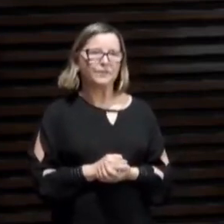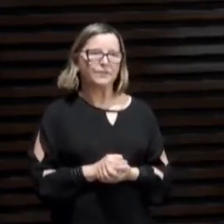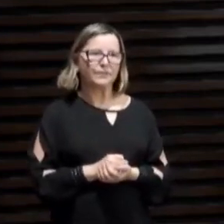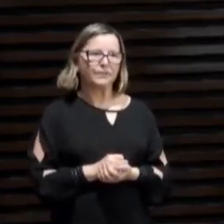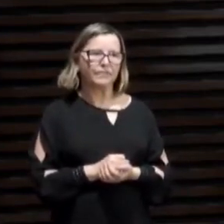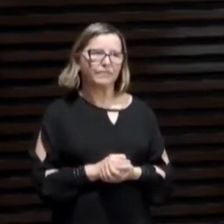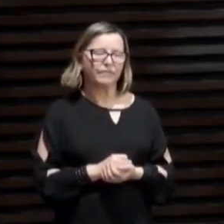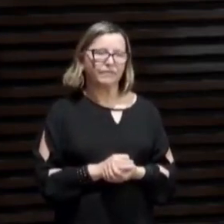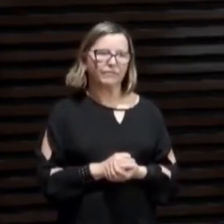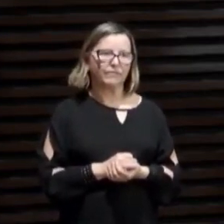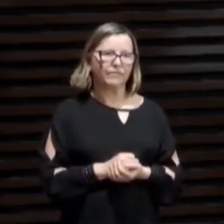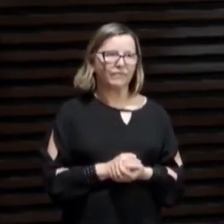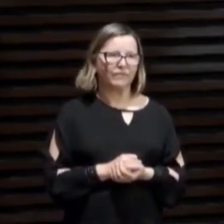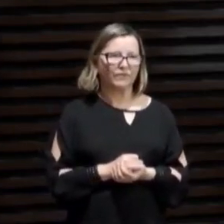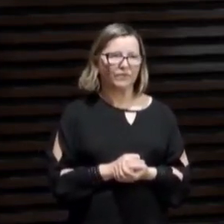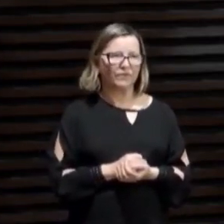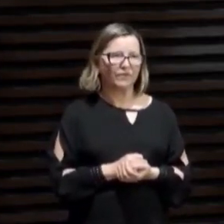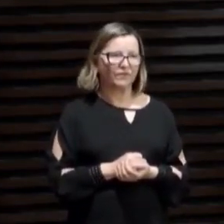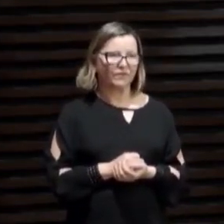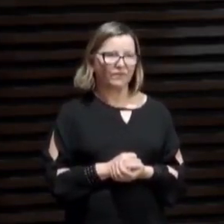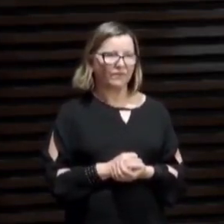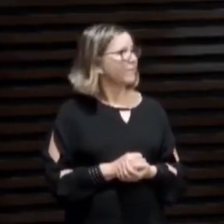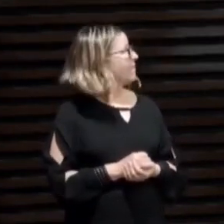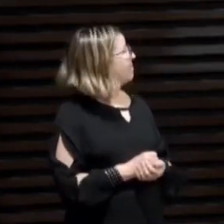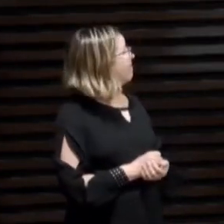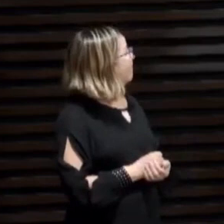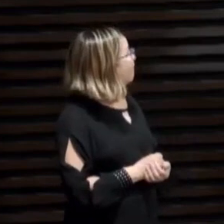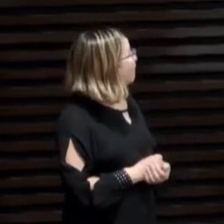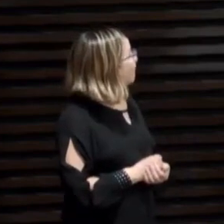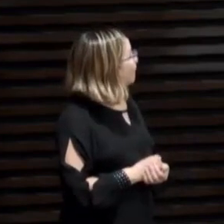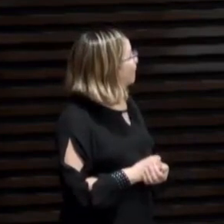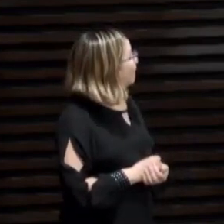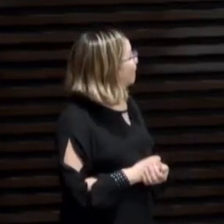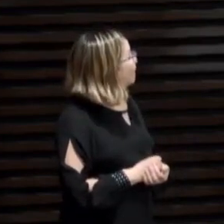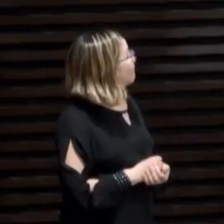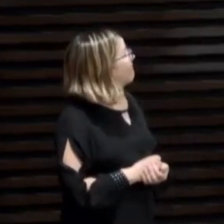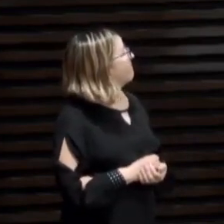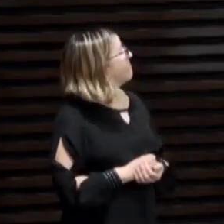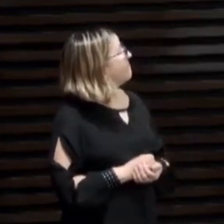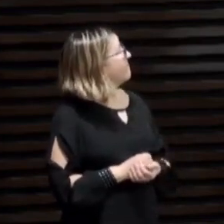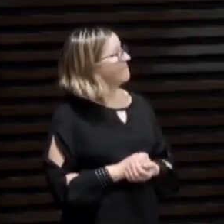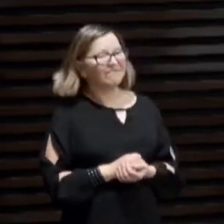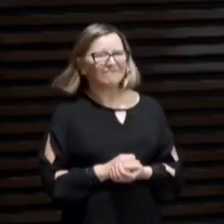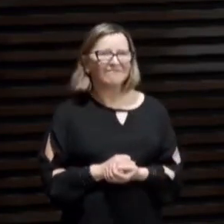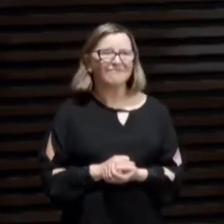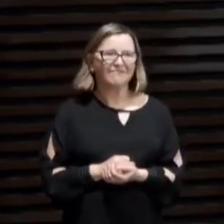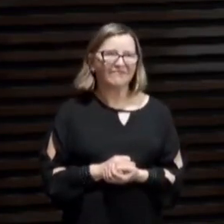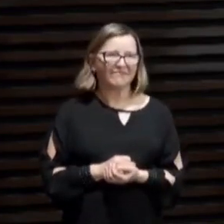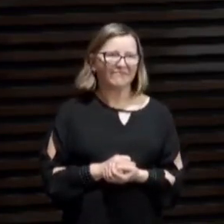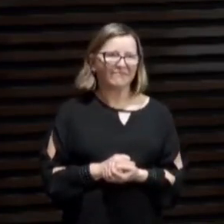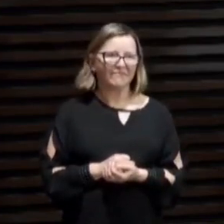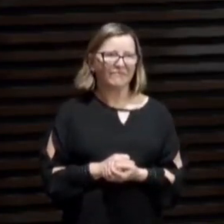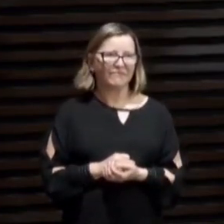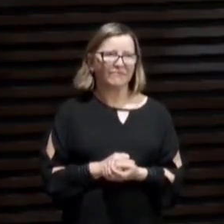Eu, olhando a palavra de Deus, eu não vejo como uma pessoa que nasceu de novo, que foi regenerada